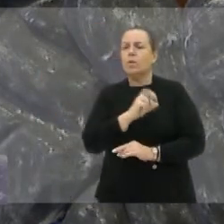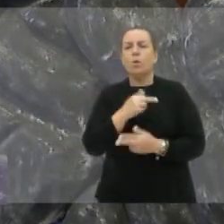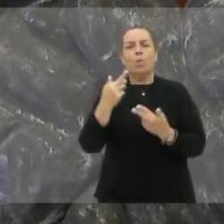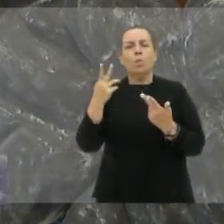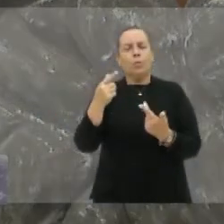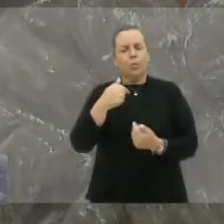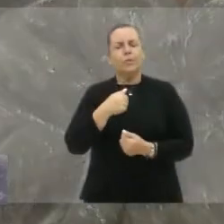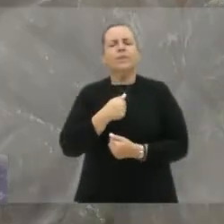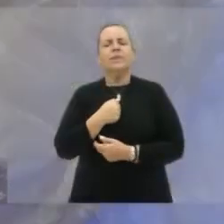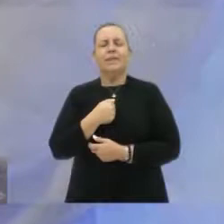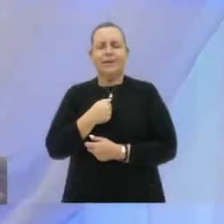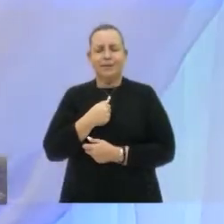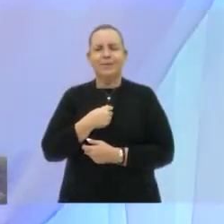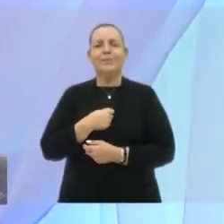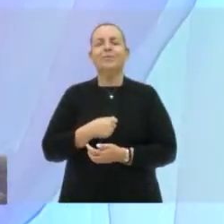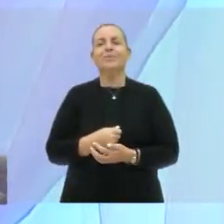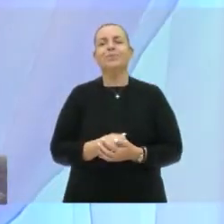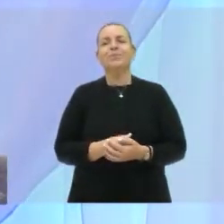como